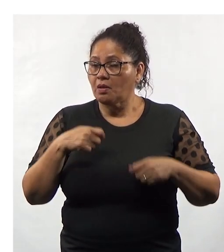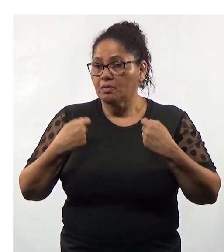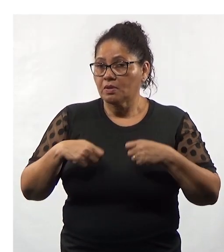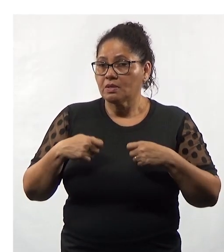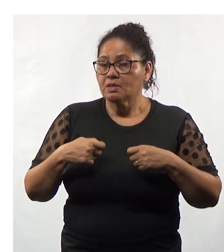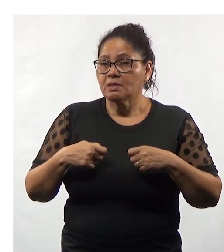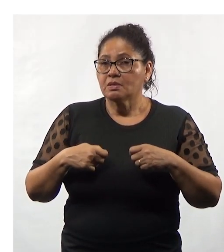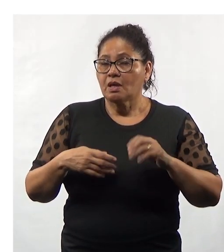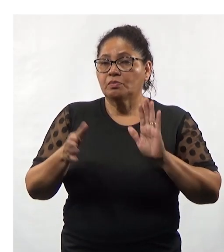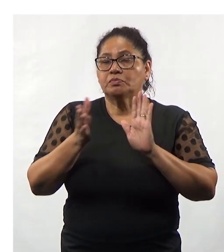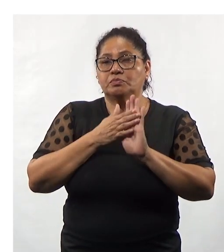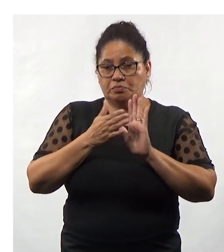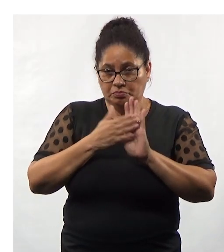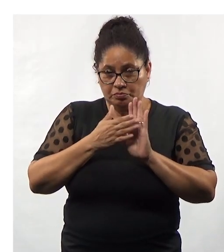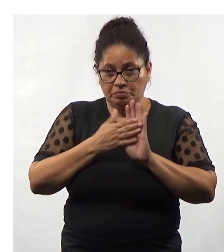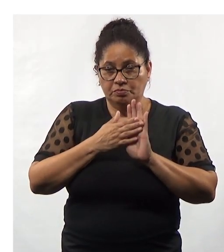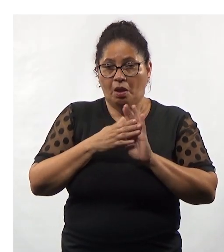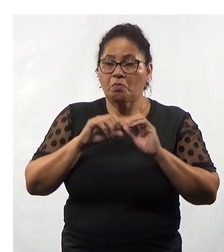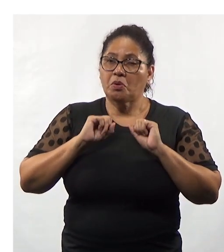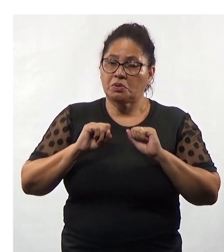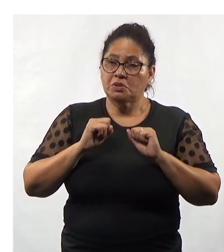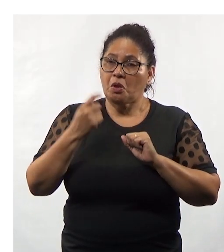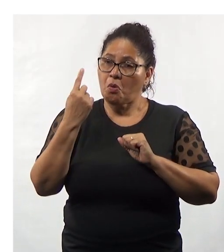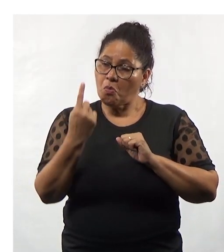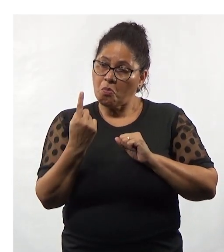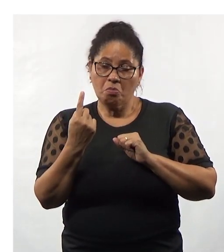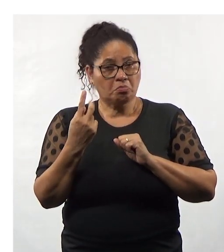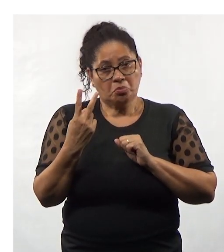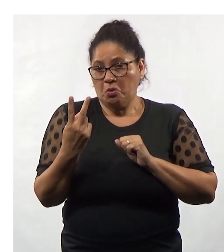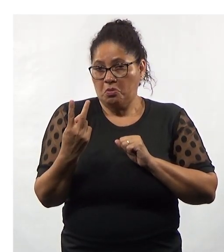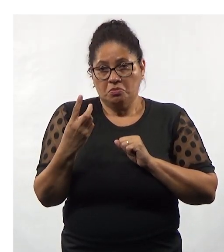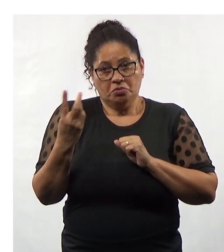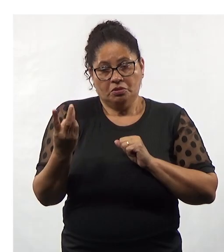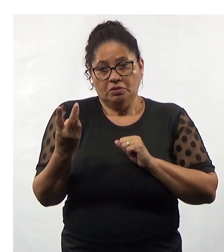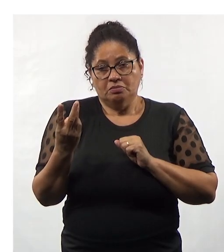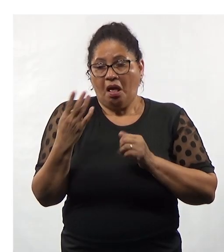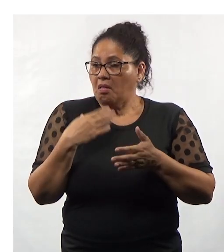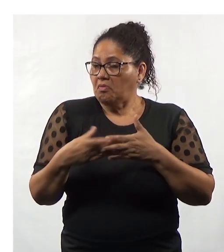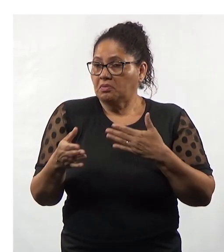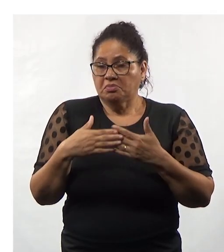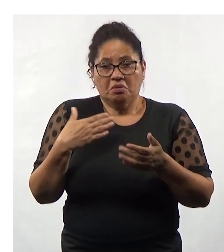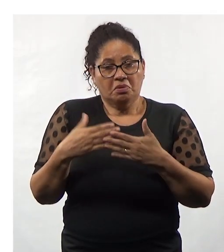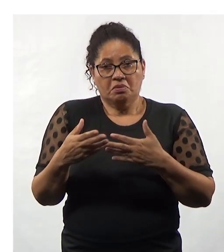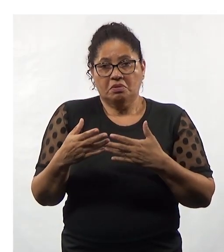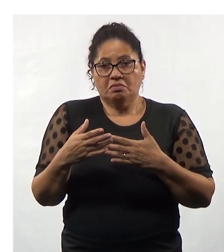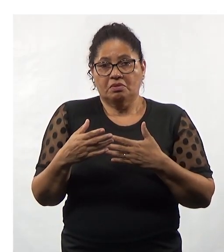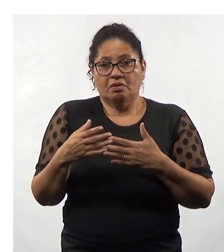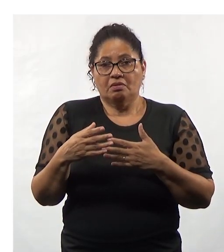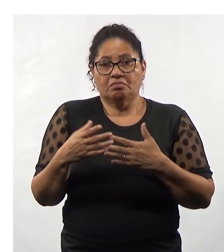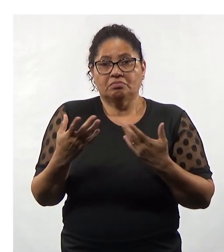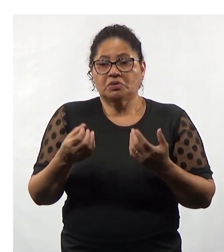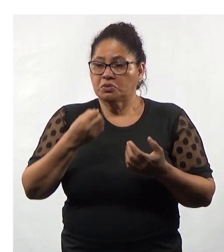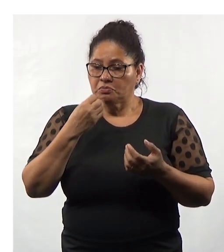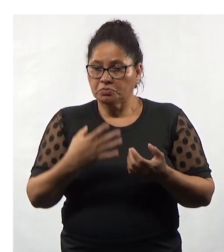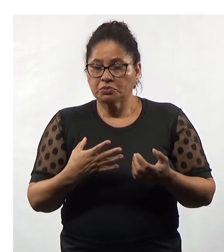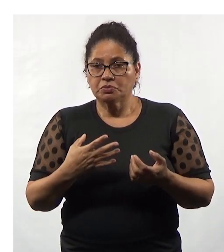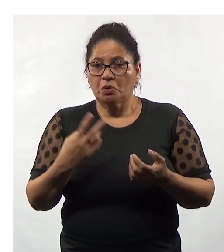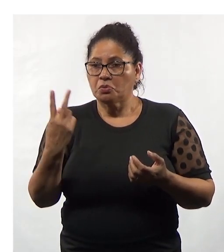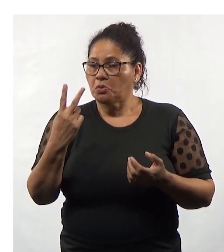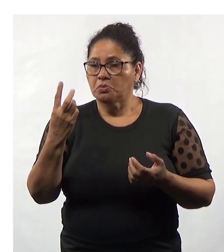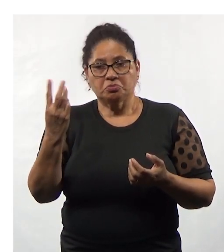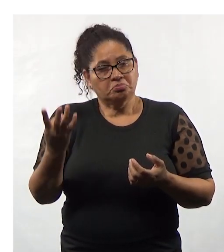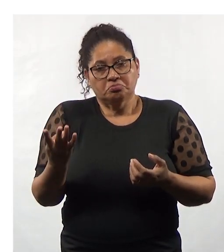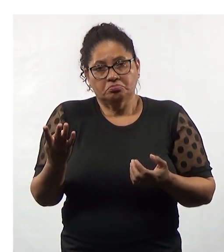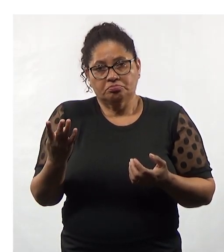ele vai proporcionar. Pode ser mais de um, não é? Eu posso ter mais de um benefício, ou 2